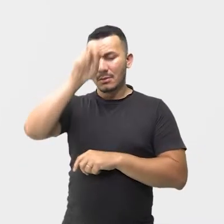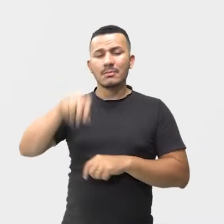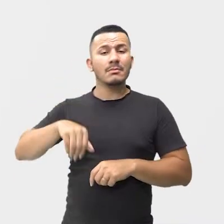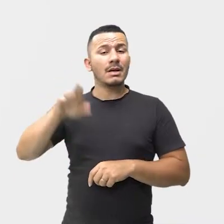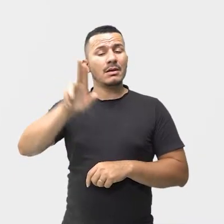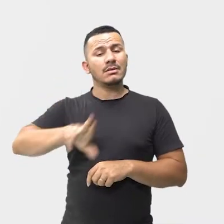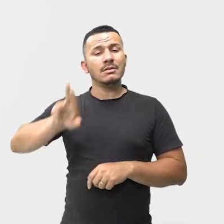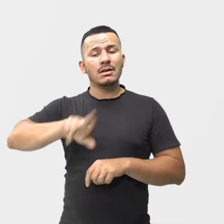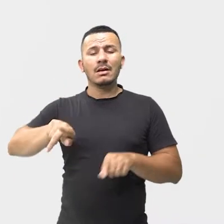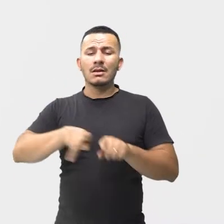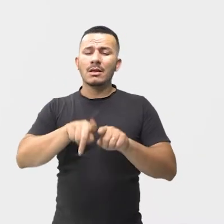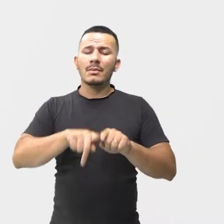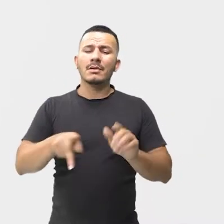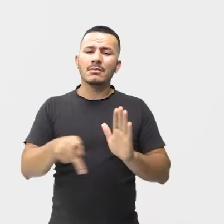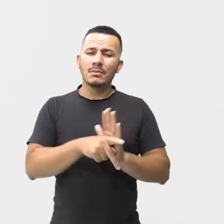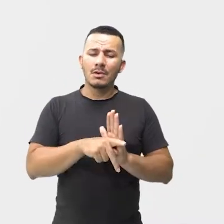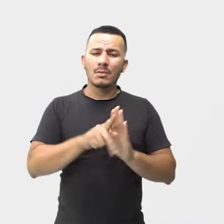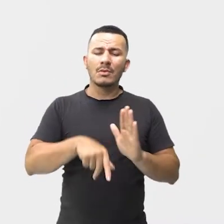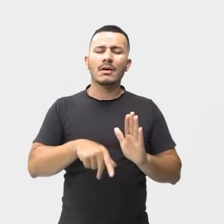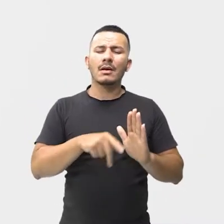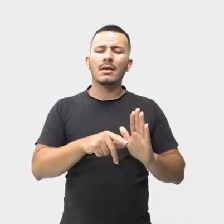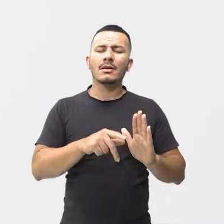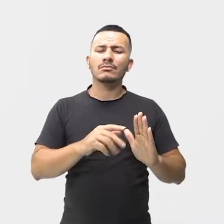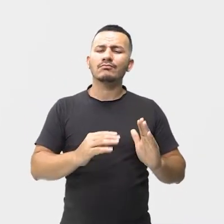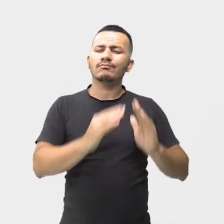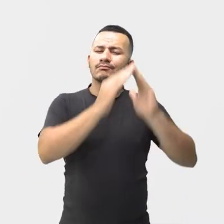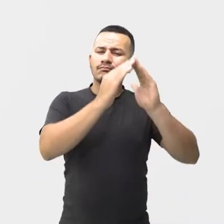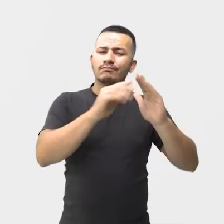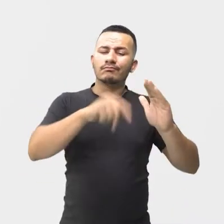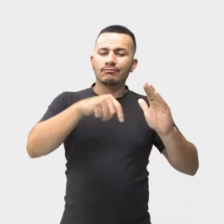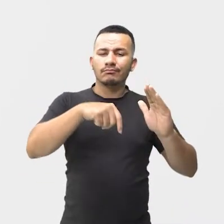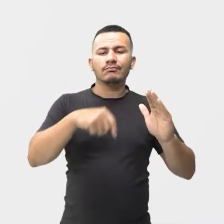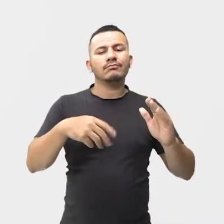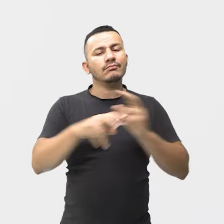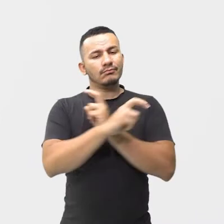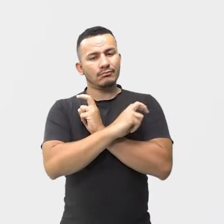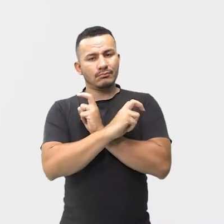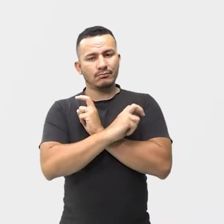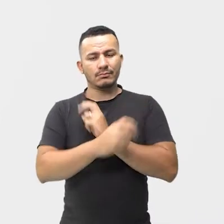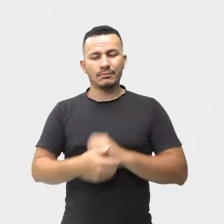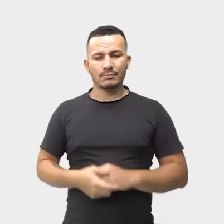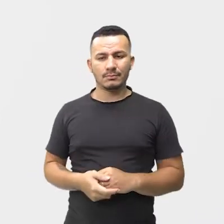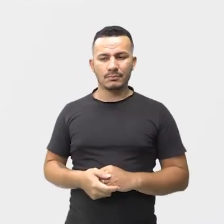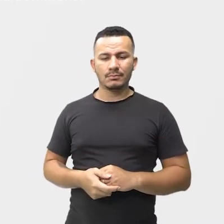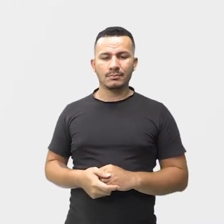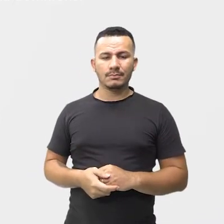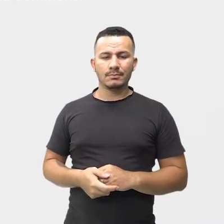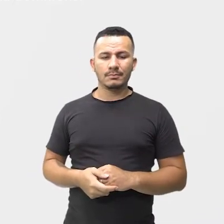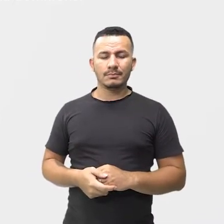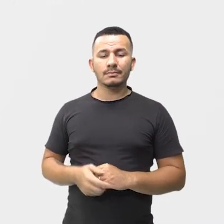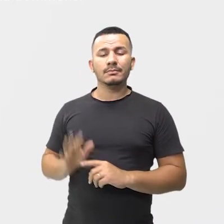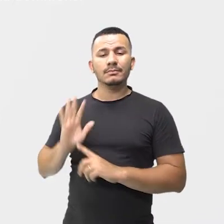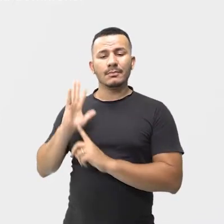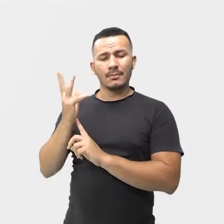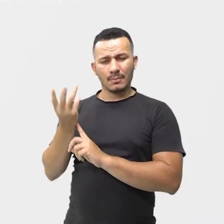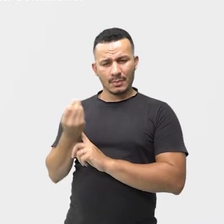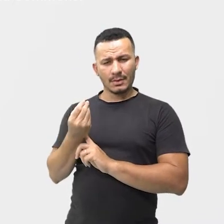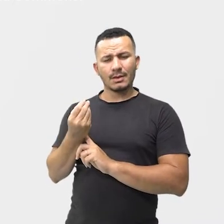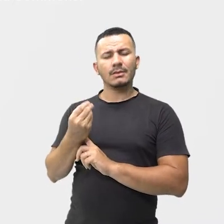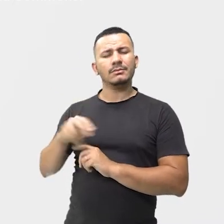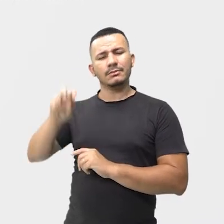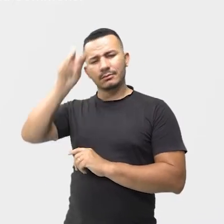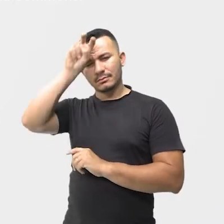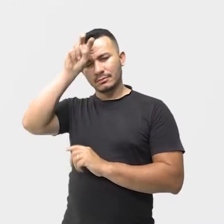nos templos dos faraós. Bem, a gente vai falar um pouco sobre a arte egípcia, que era voltada muito